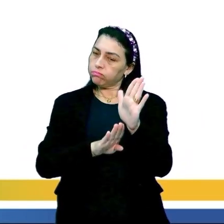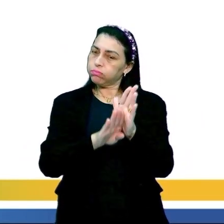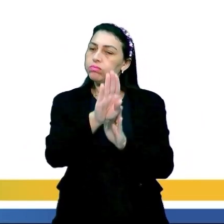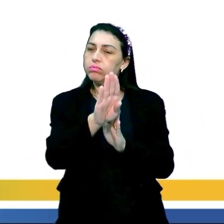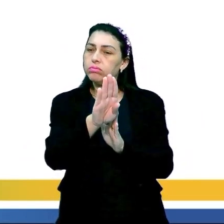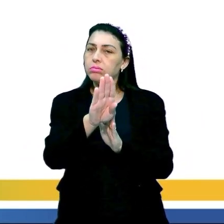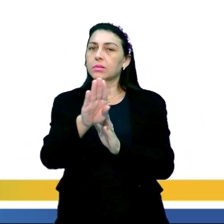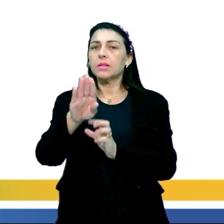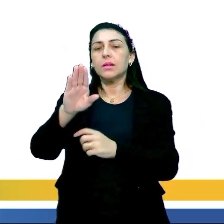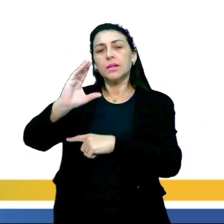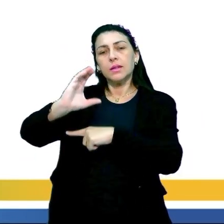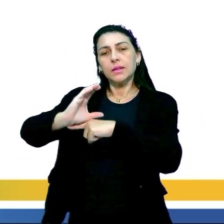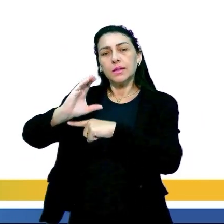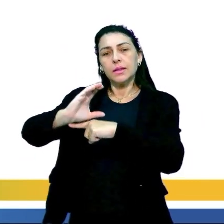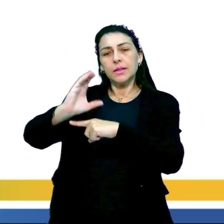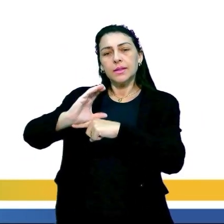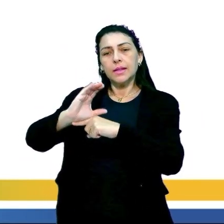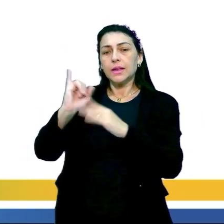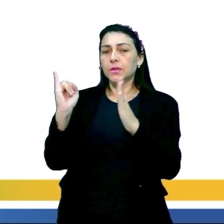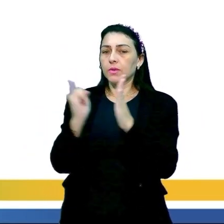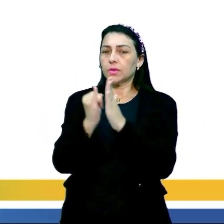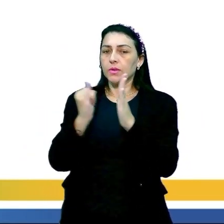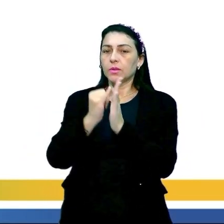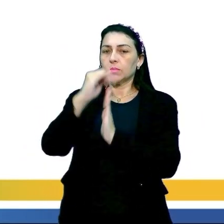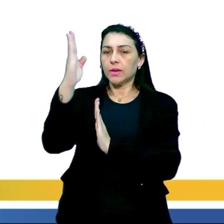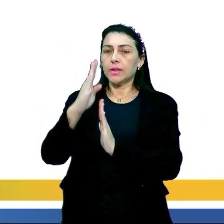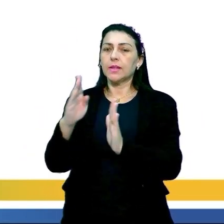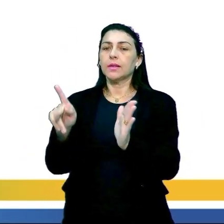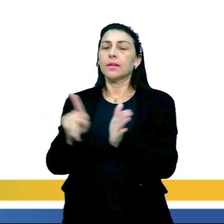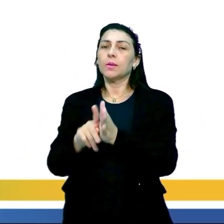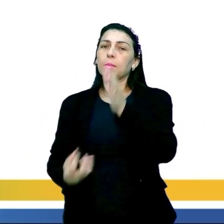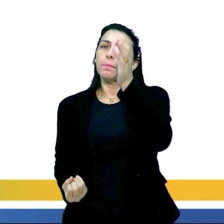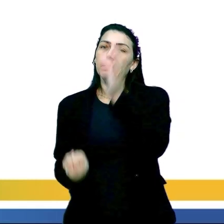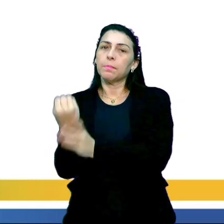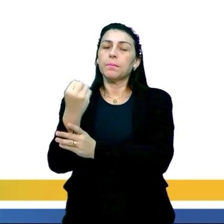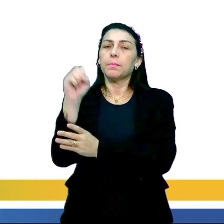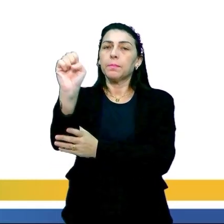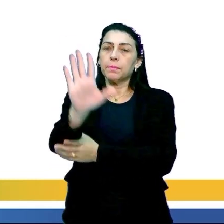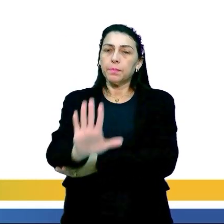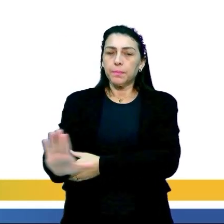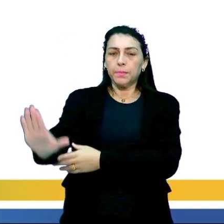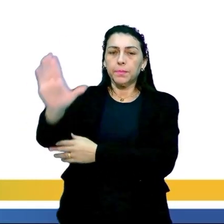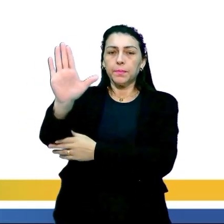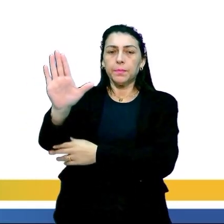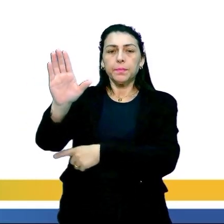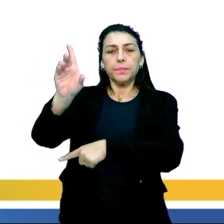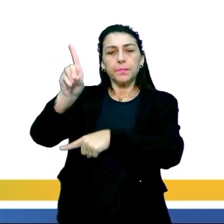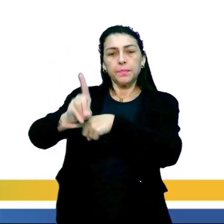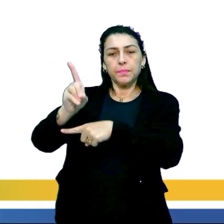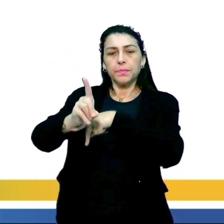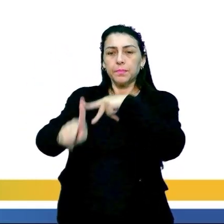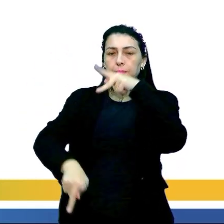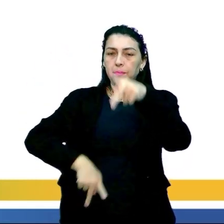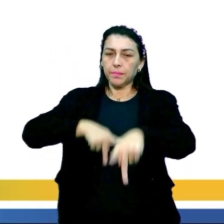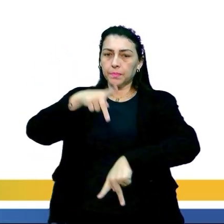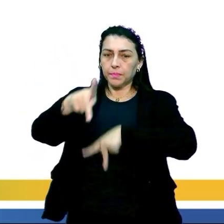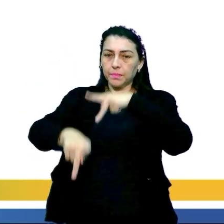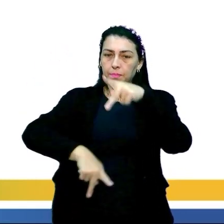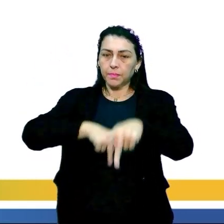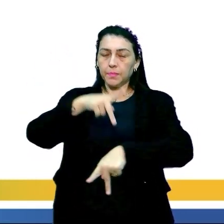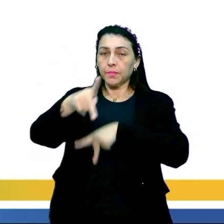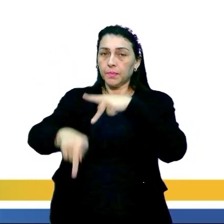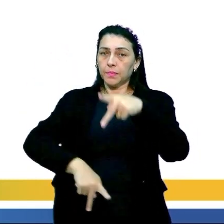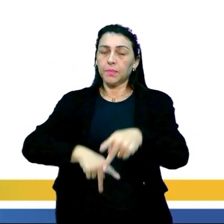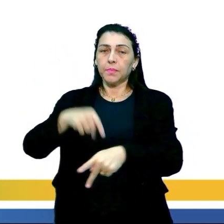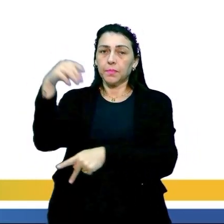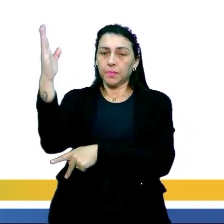avançado. Letra C, as instituições no Brasil têm origens europeias. Letra D, o